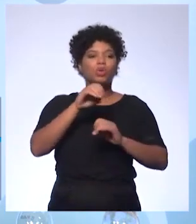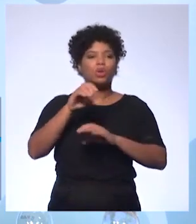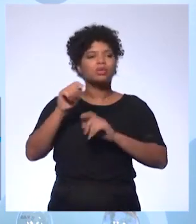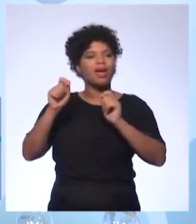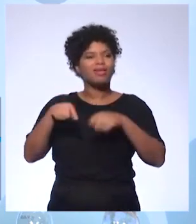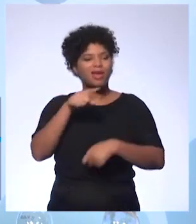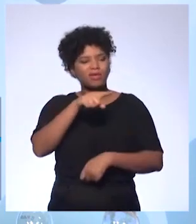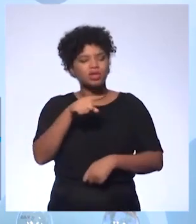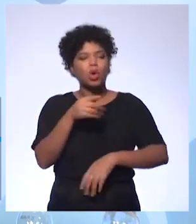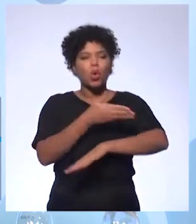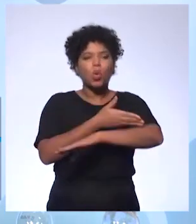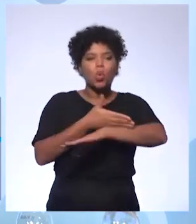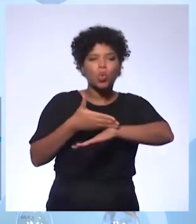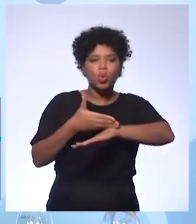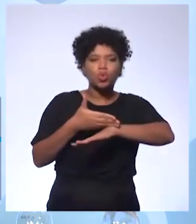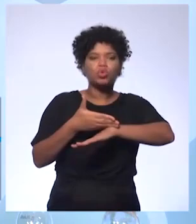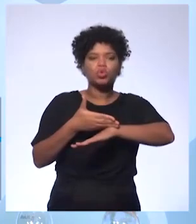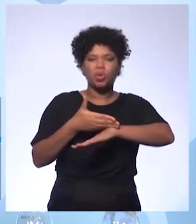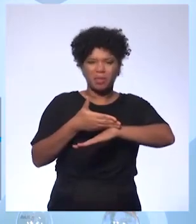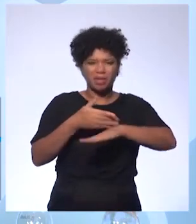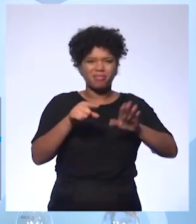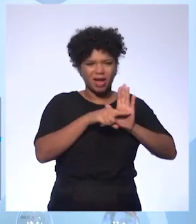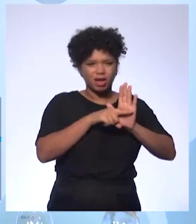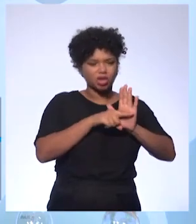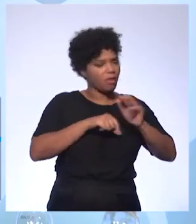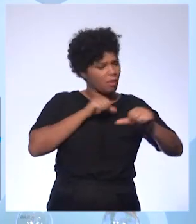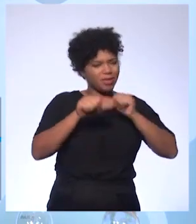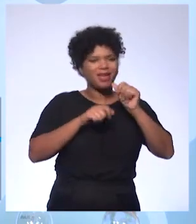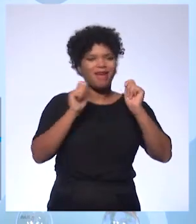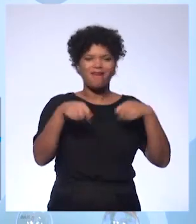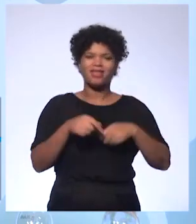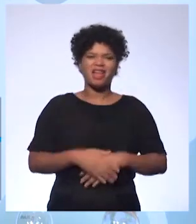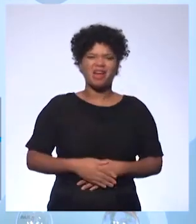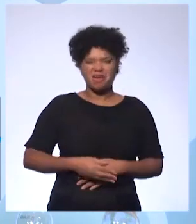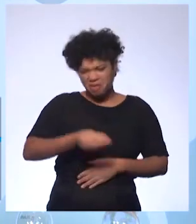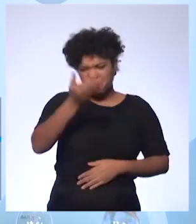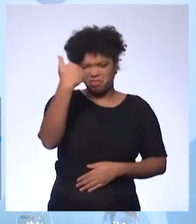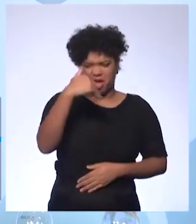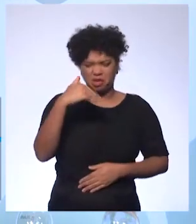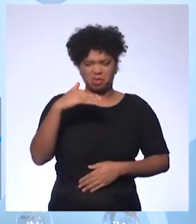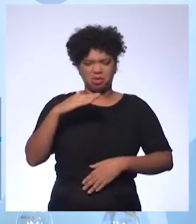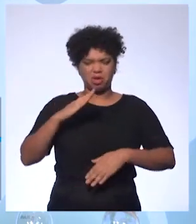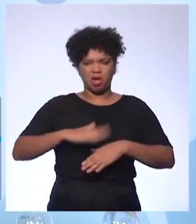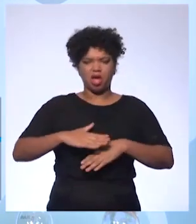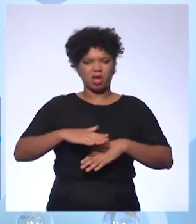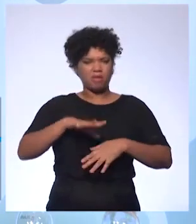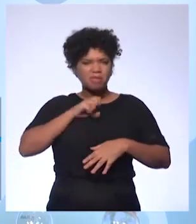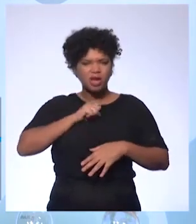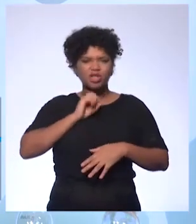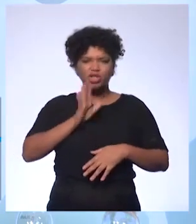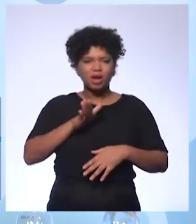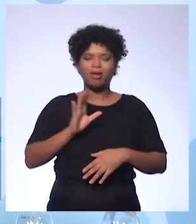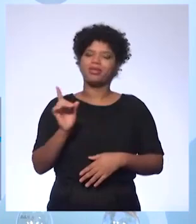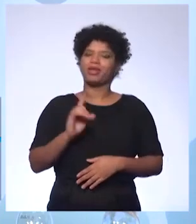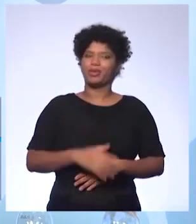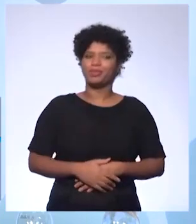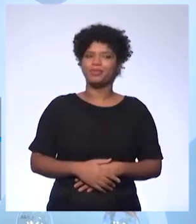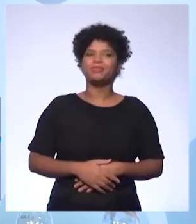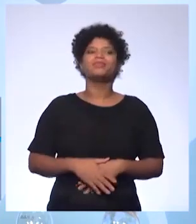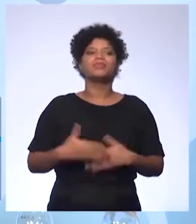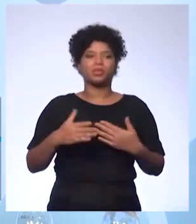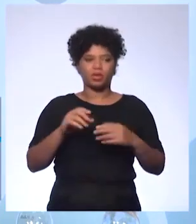hábitos, quando são ruins, sejam mudados e para que a gente adquira bons hábitos. Então, fechando